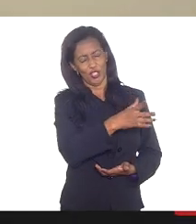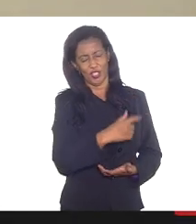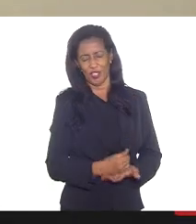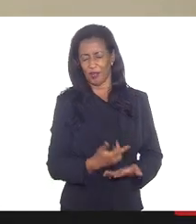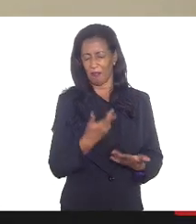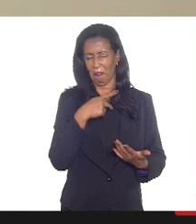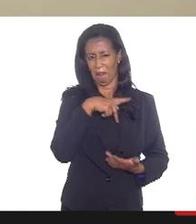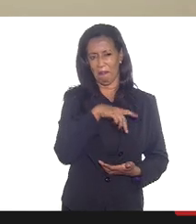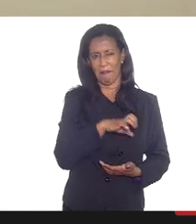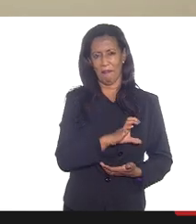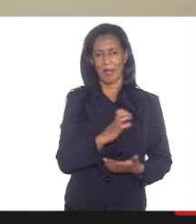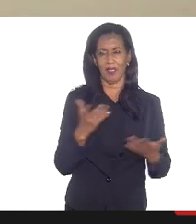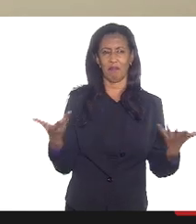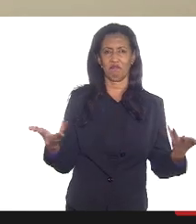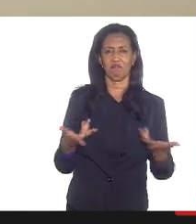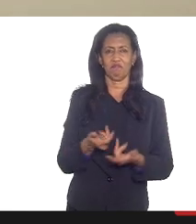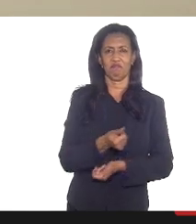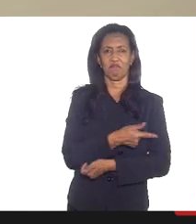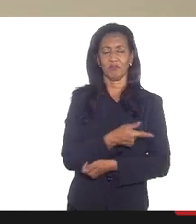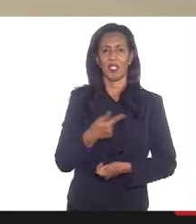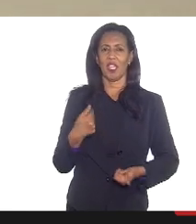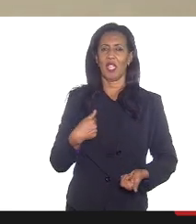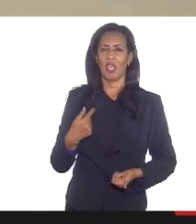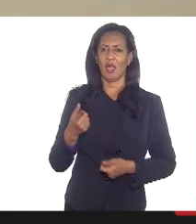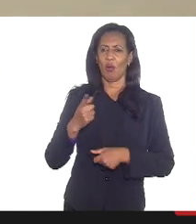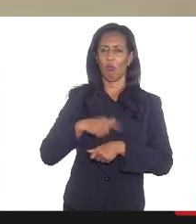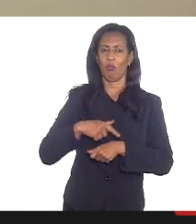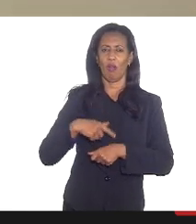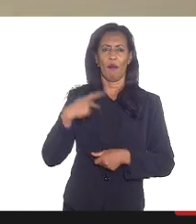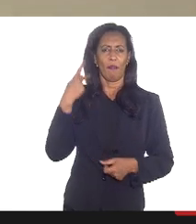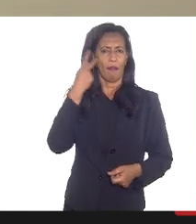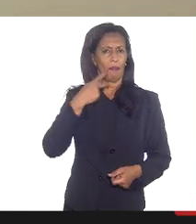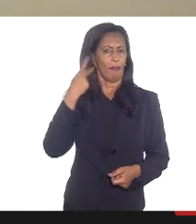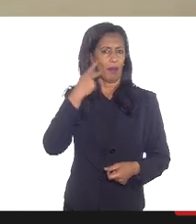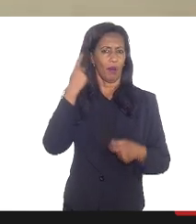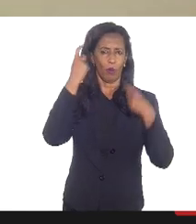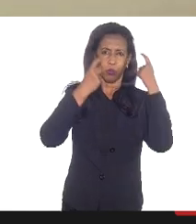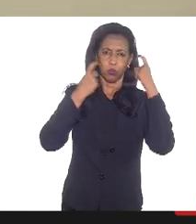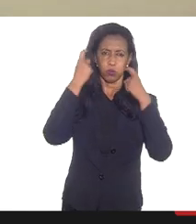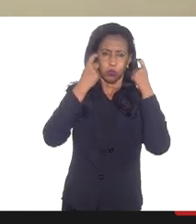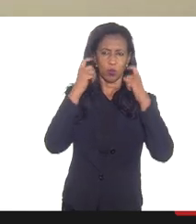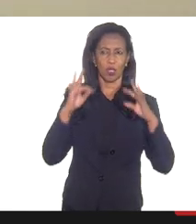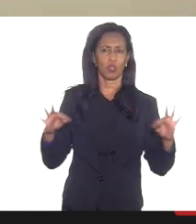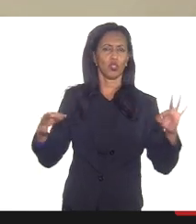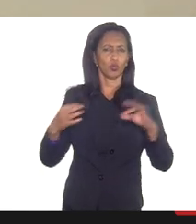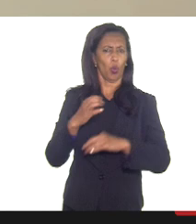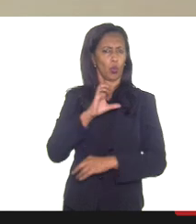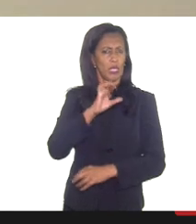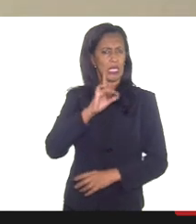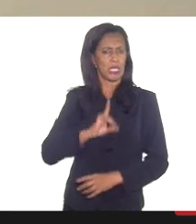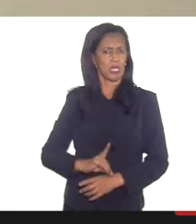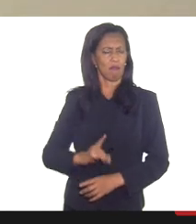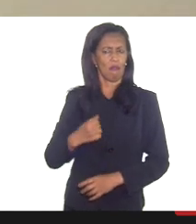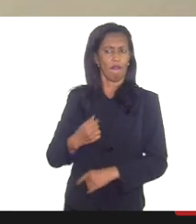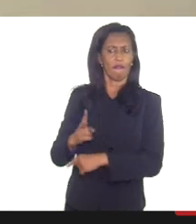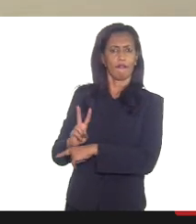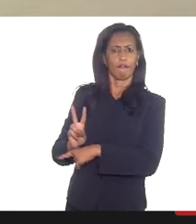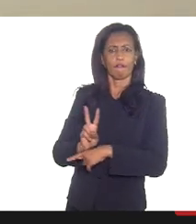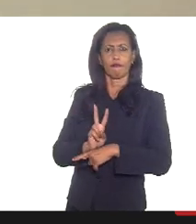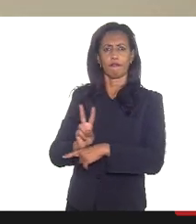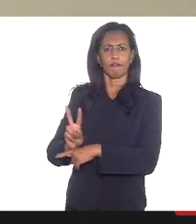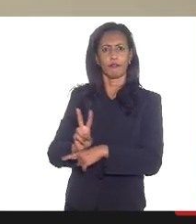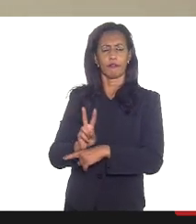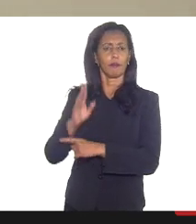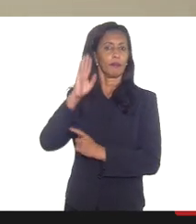PEC. Acho que é uma prerrogativa do parlamentar, assim como é uma prerrogativa de todo cidadão, poder fiscalizar